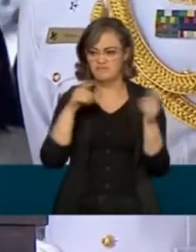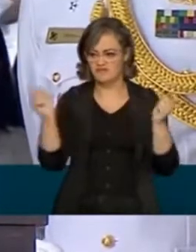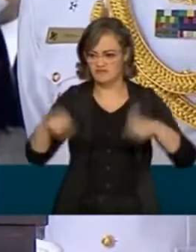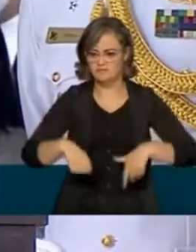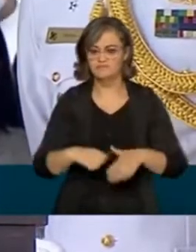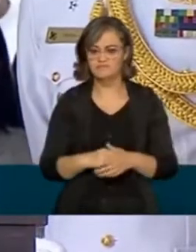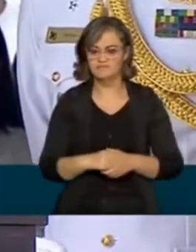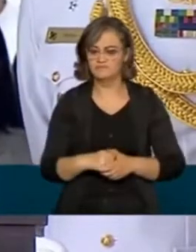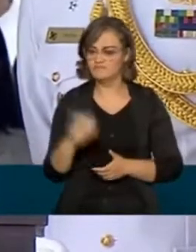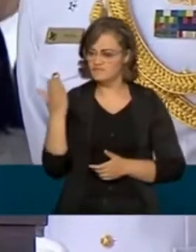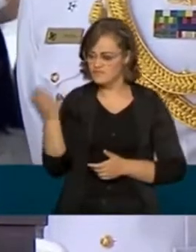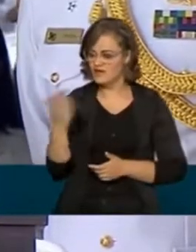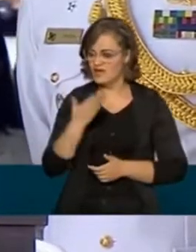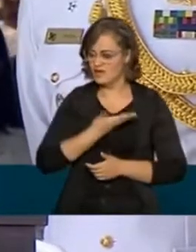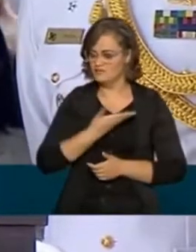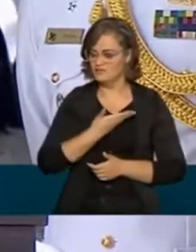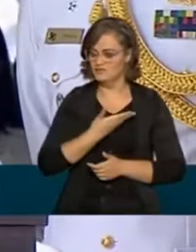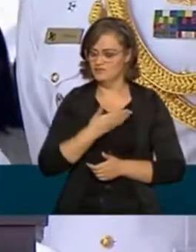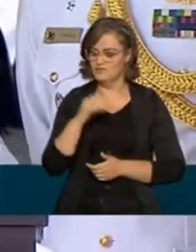amigo Almirante Garnier,